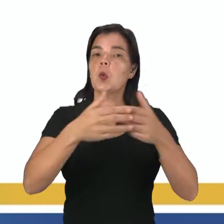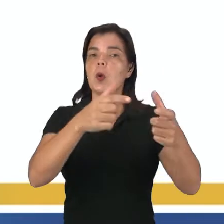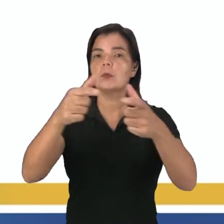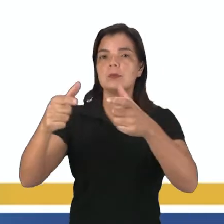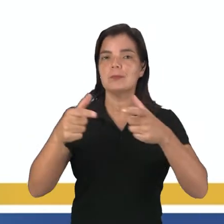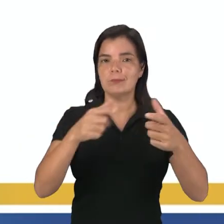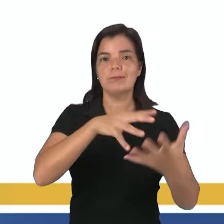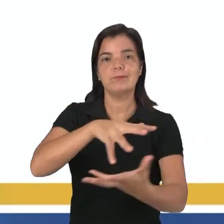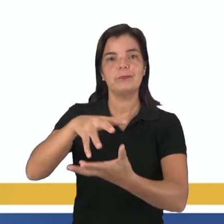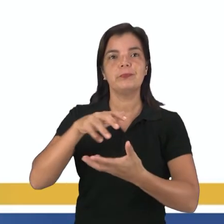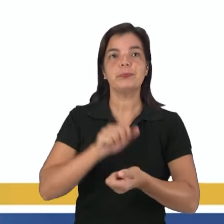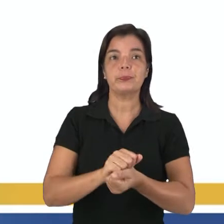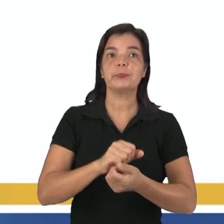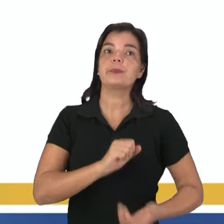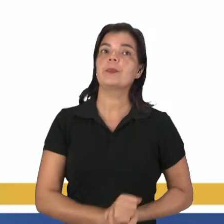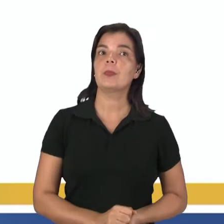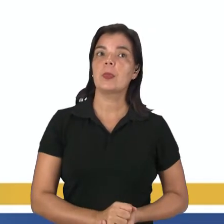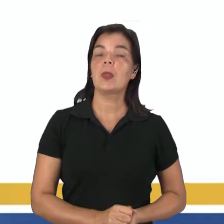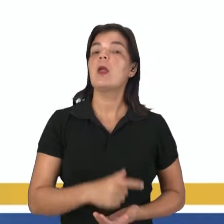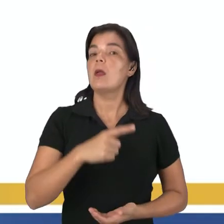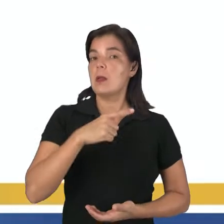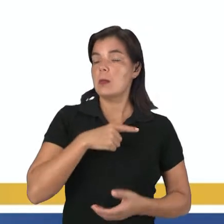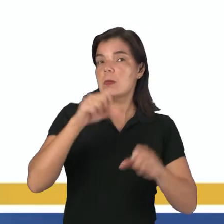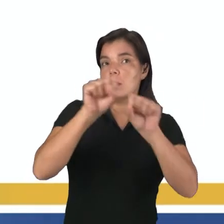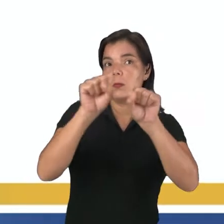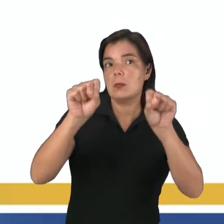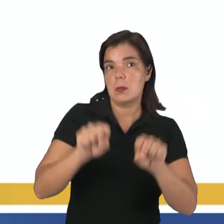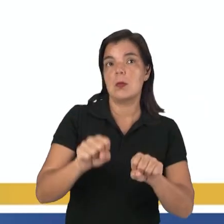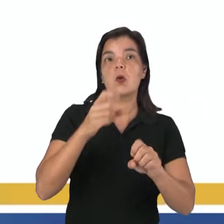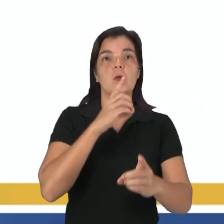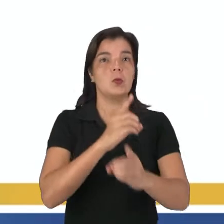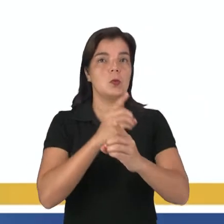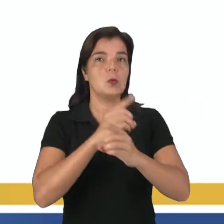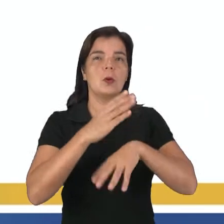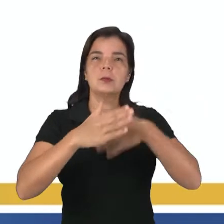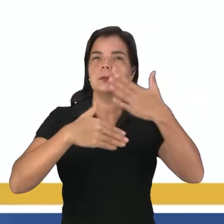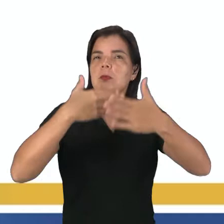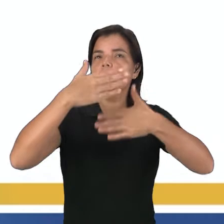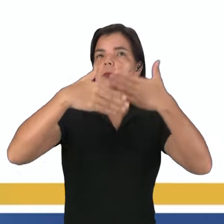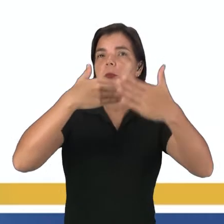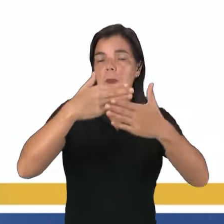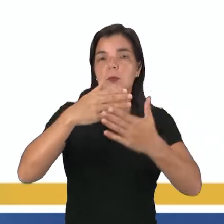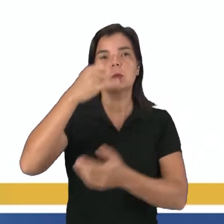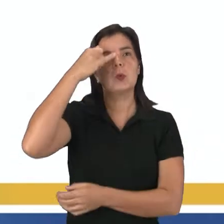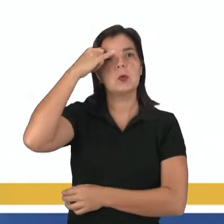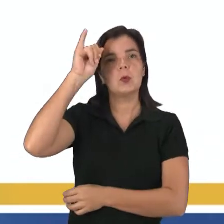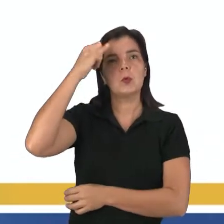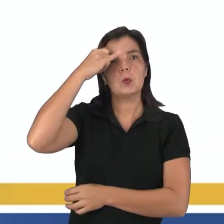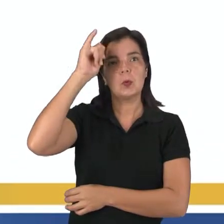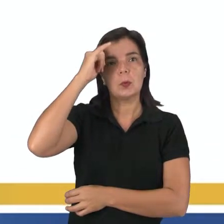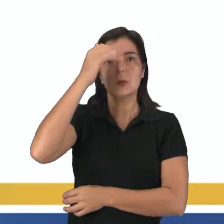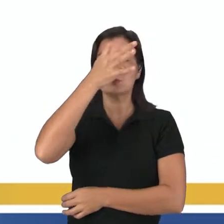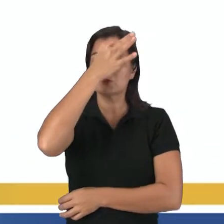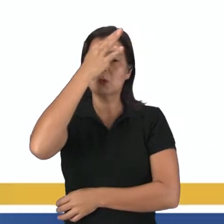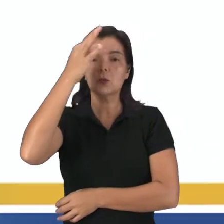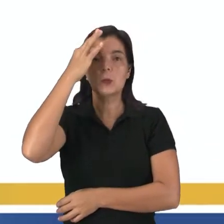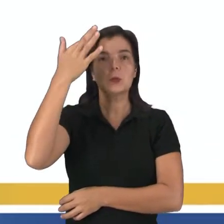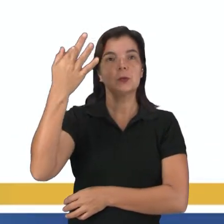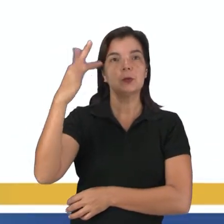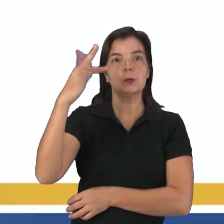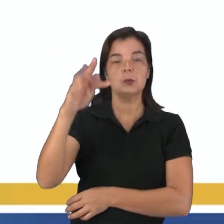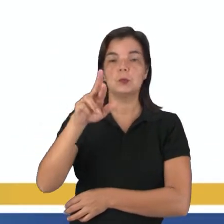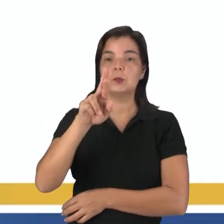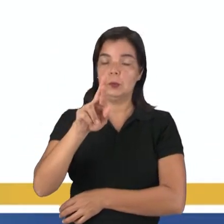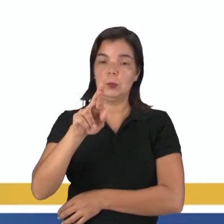específico em qualquer lugar do planeta Esse sistema de localização ele se desenvolveram com base